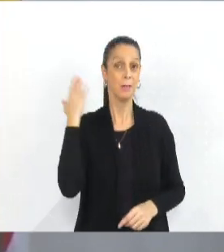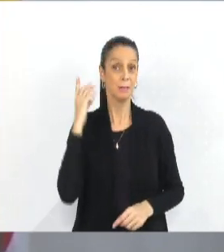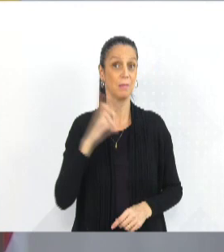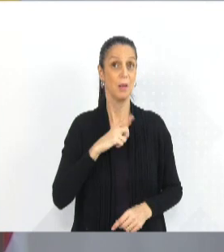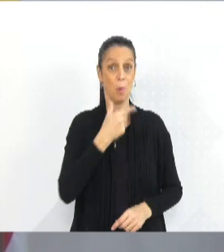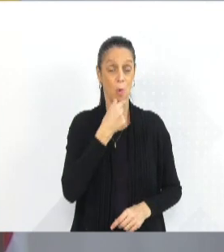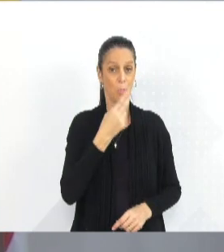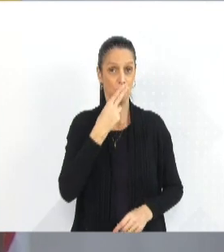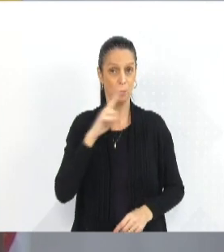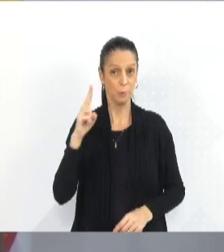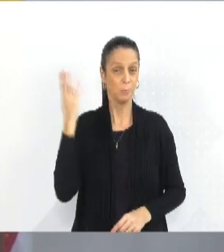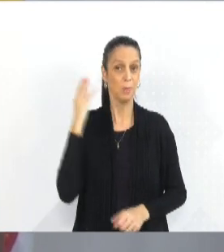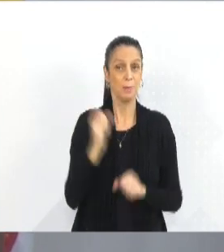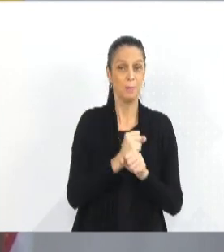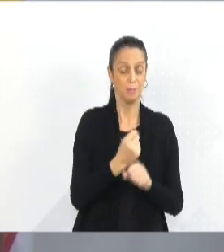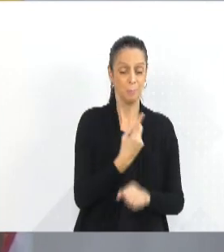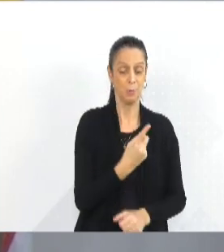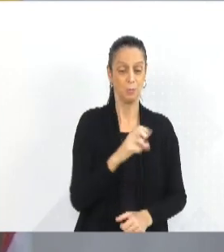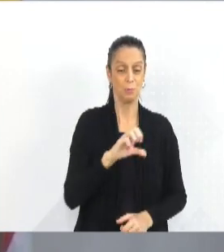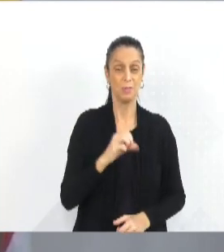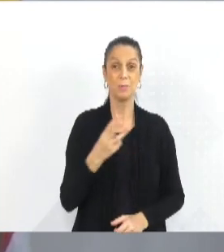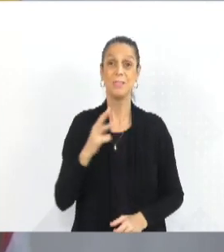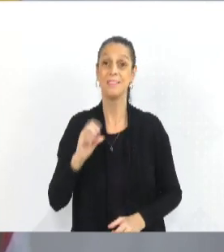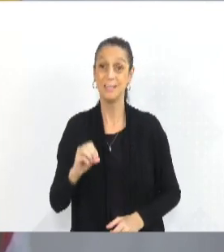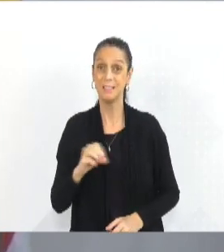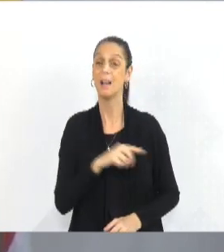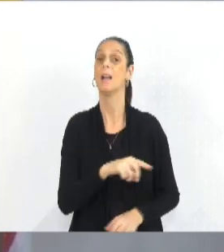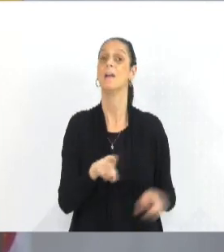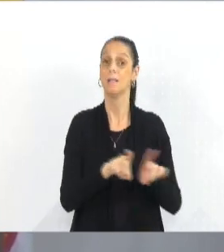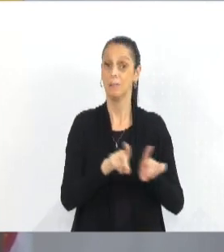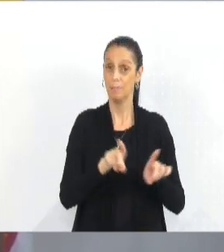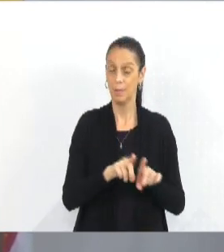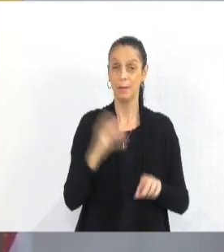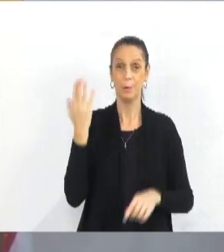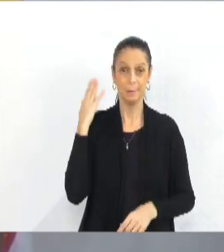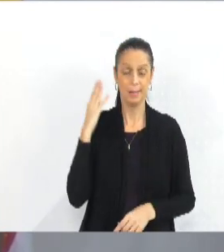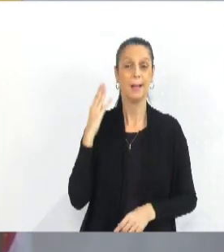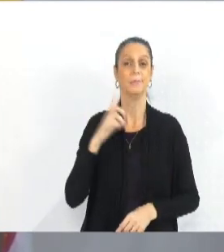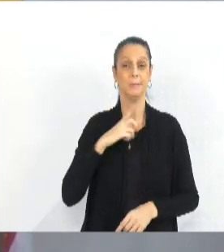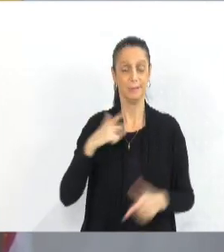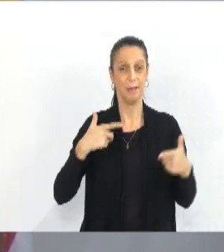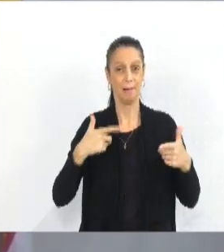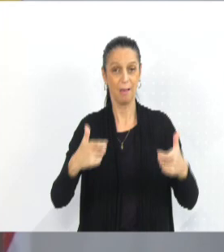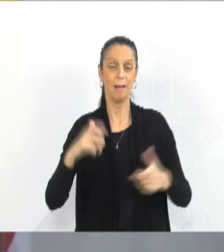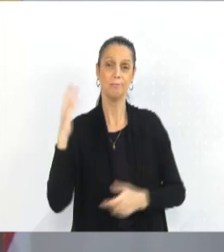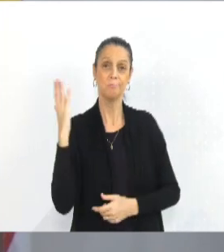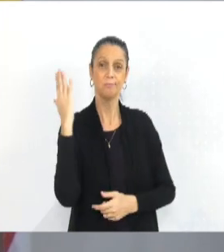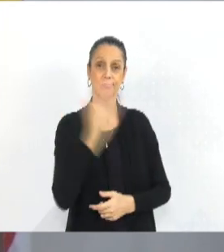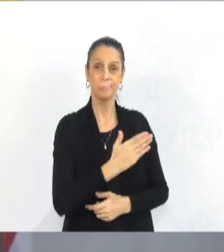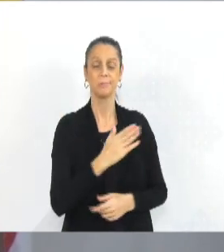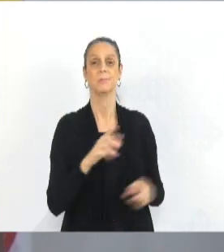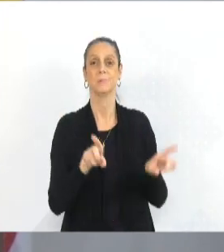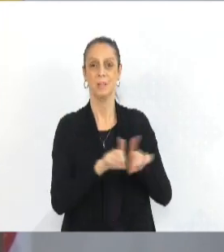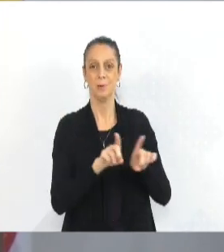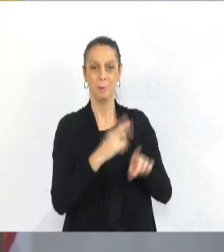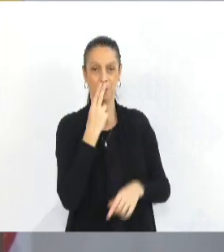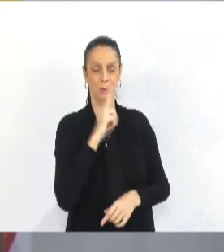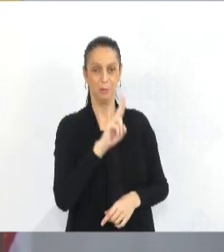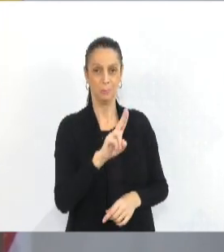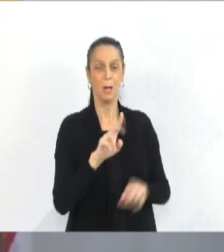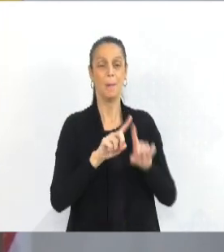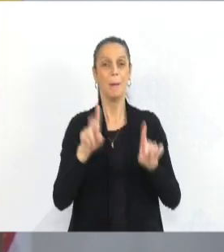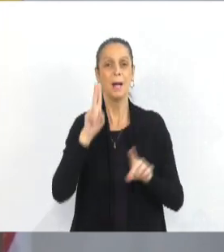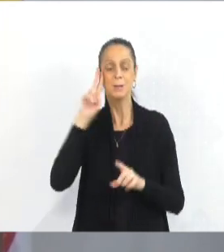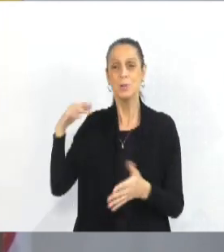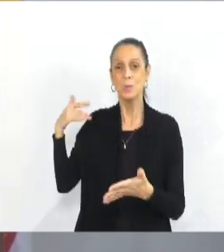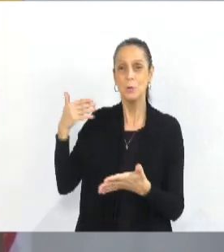na década de 1930. Militarmente, o nazismo foi derrotado. No revisionismo histórico, ele